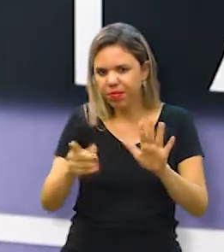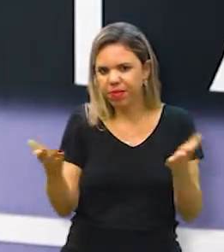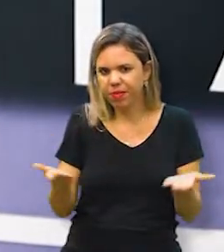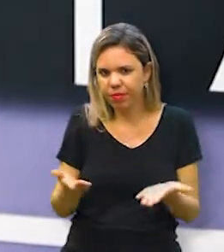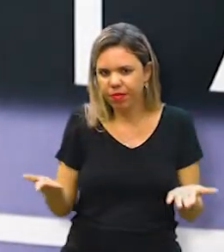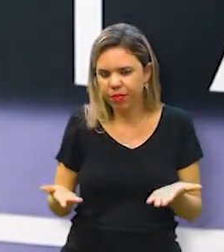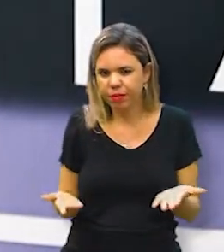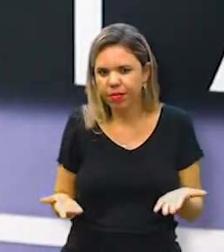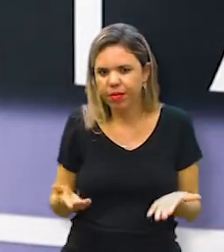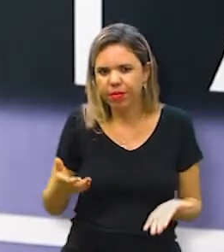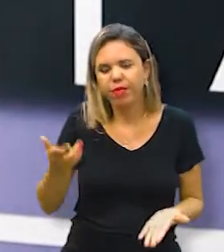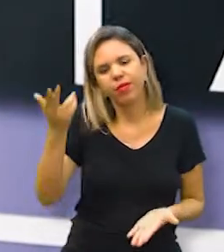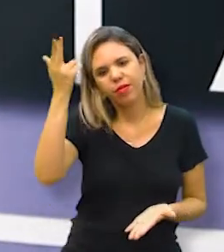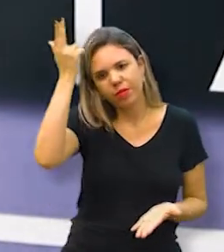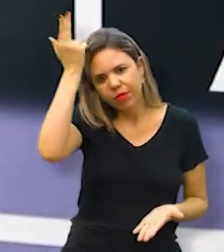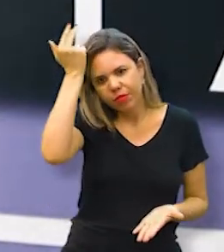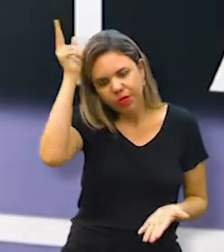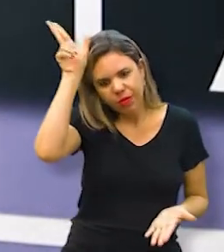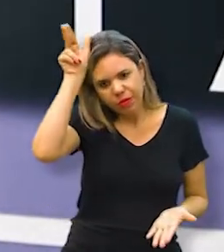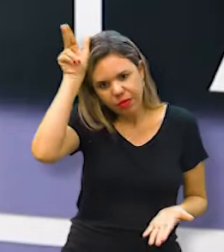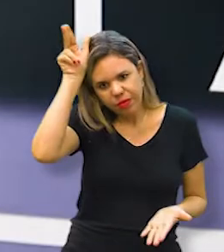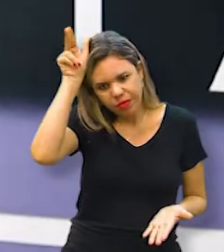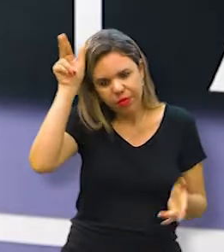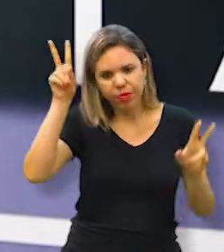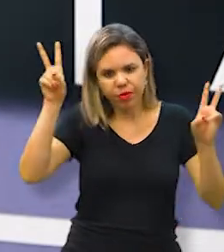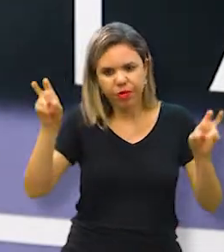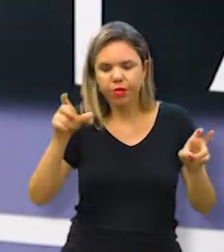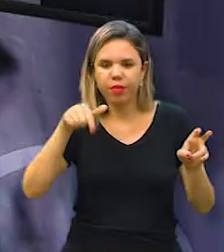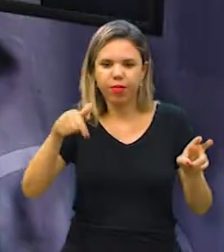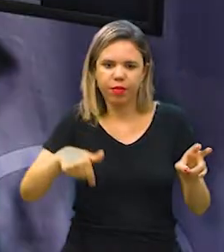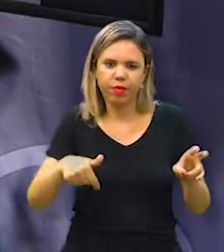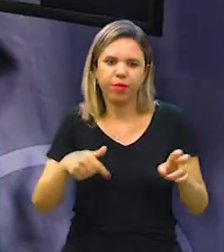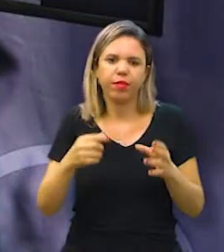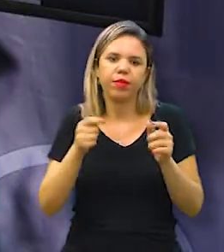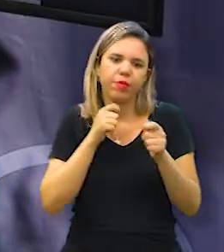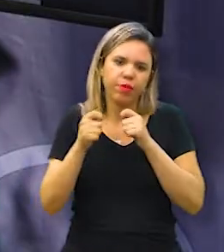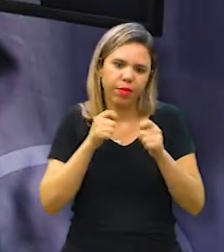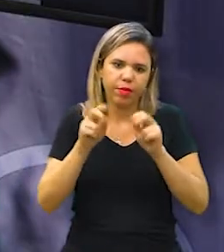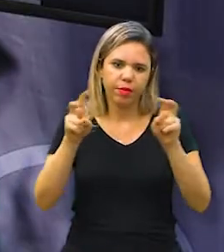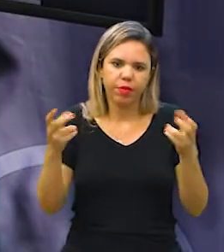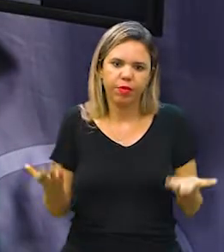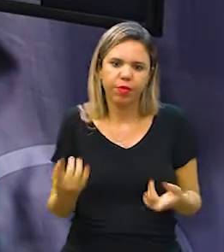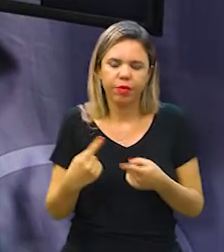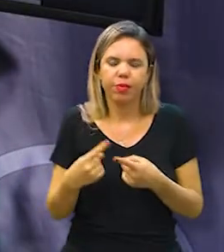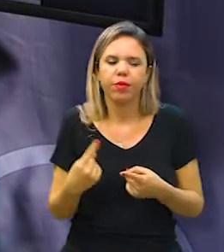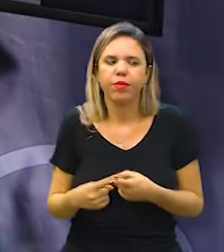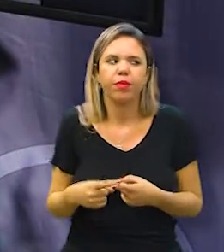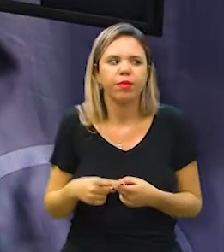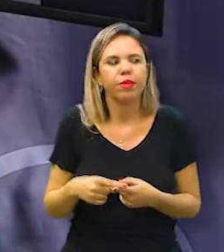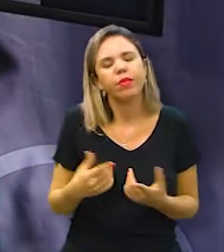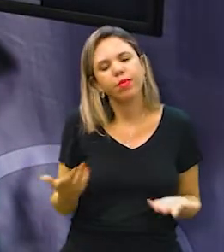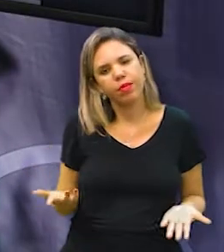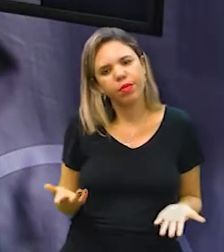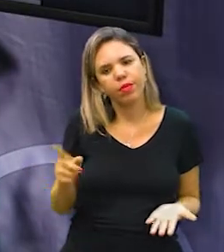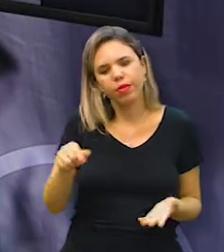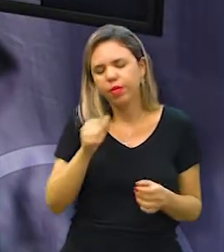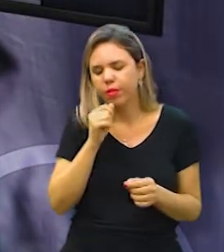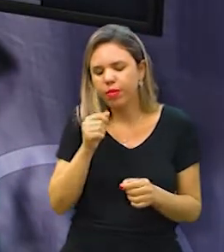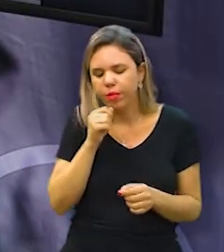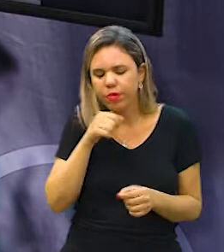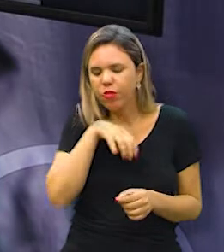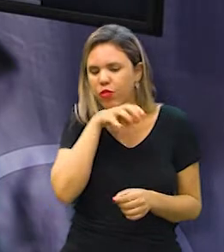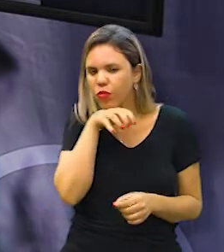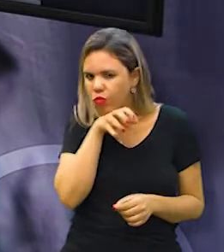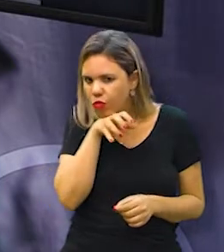os cavalos são o tema da nossa entrevista. Sabe por que cavalos? Porque os cavalos são a